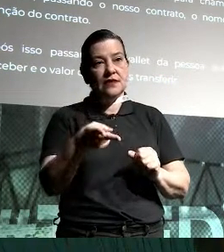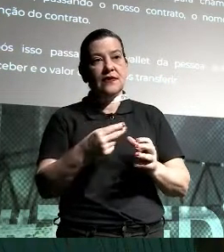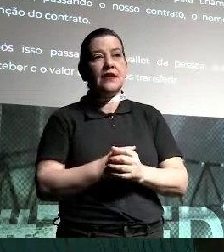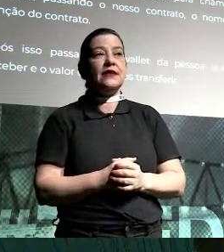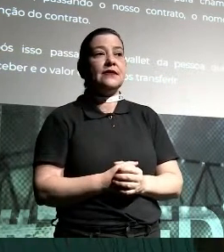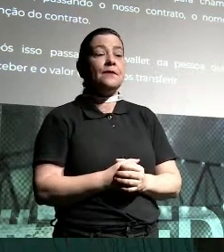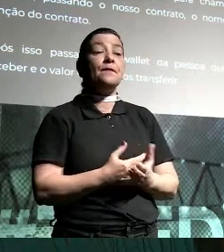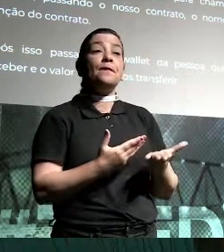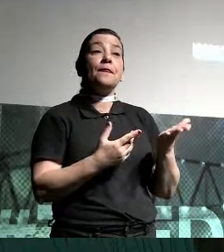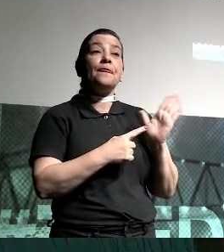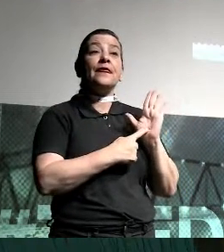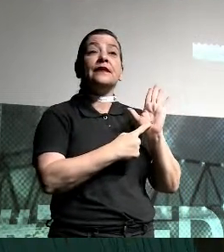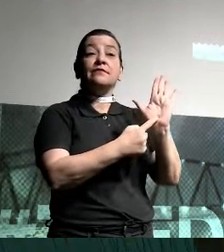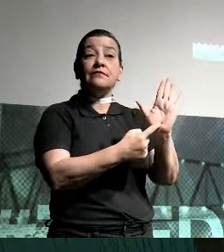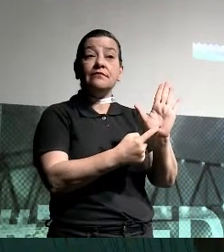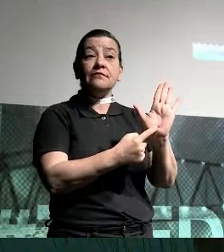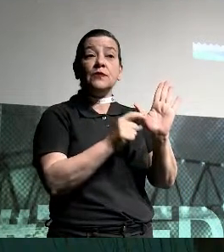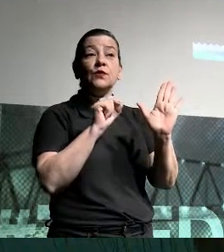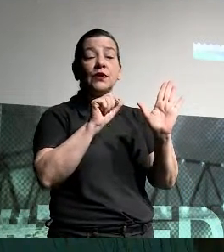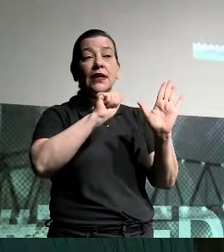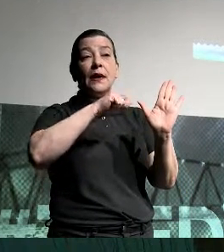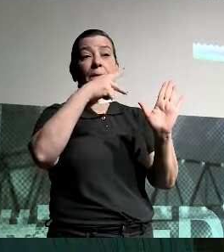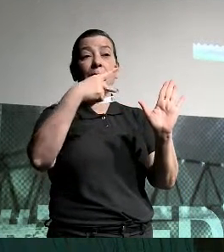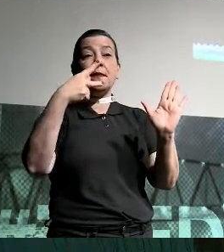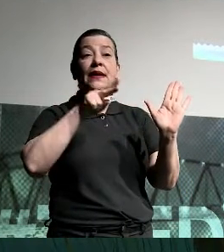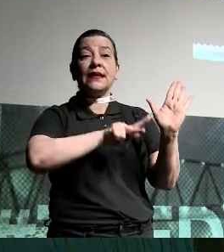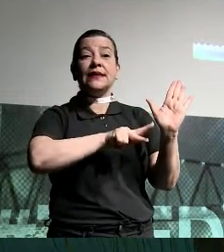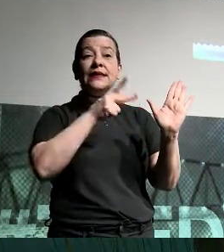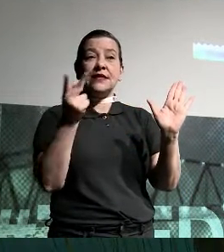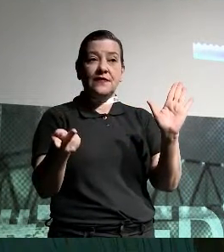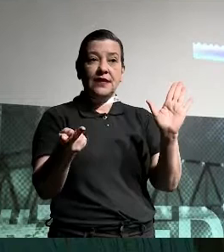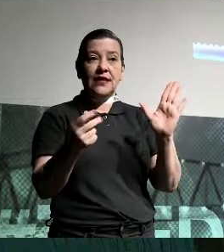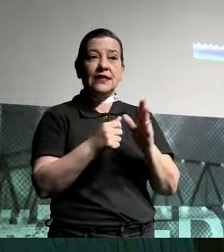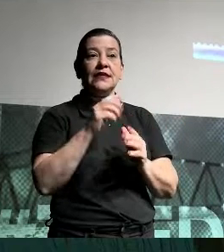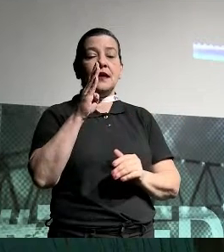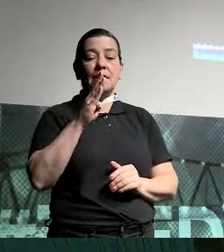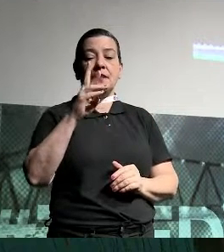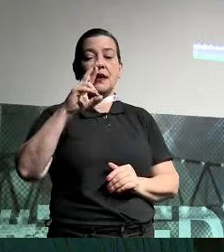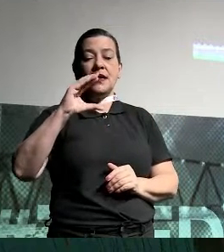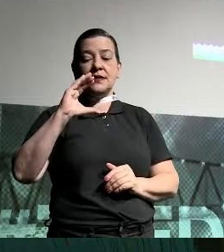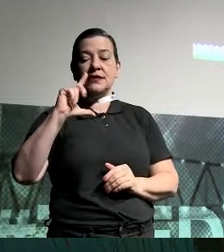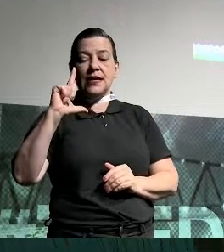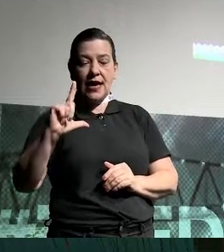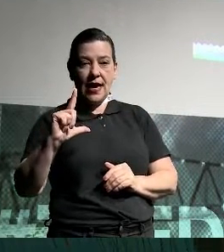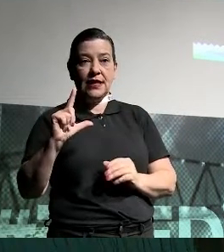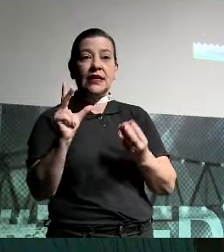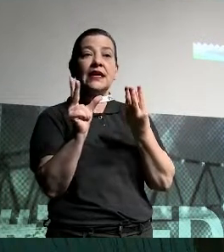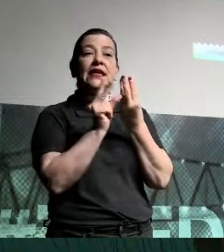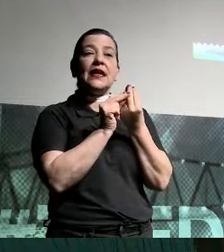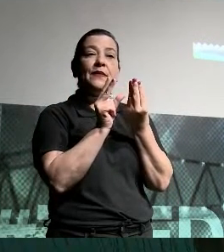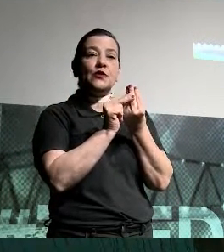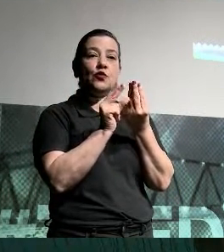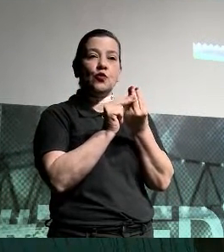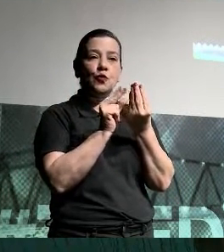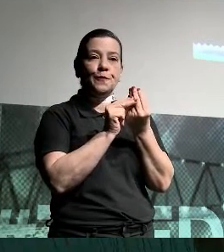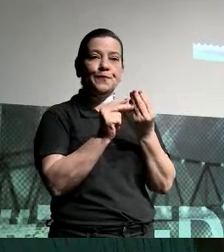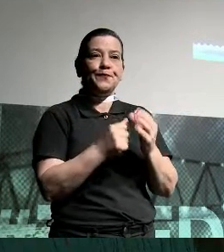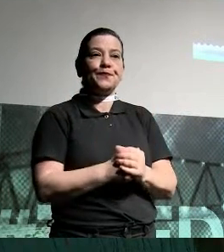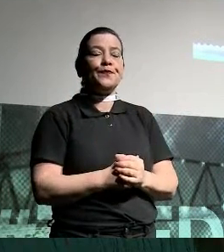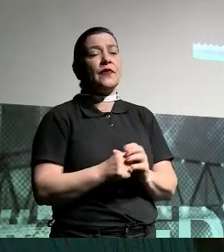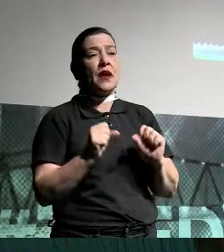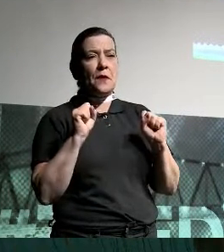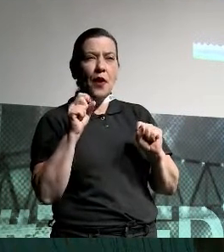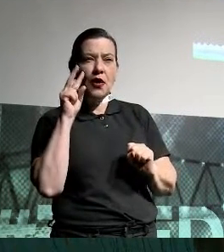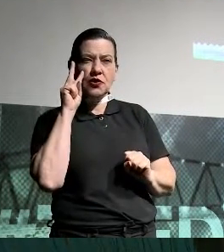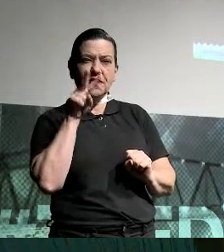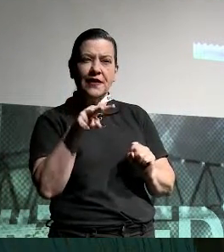um comprovante do nosso app numa transferência de BRLC, no caso de uma cripto. Né? Então, você pode ver